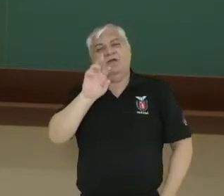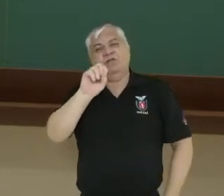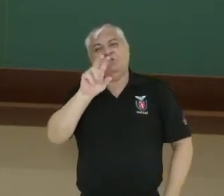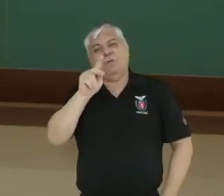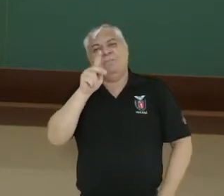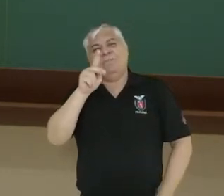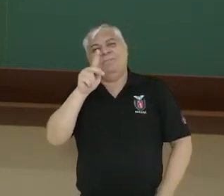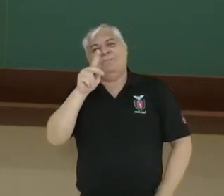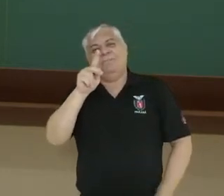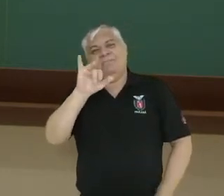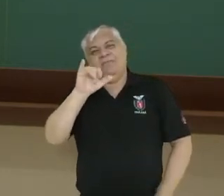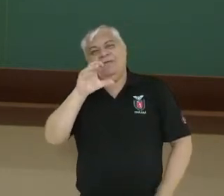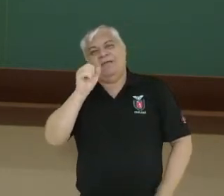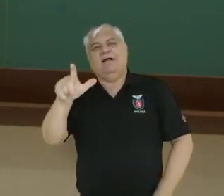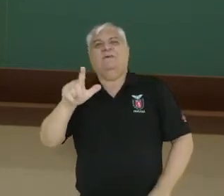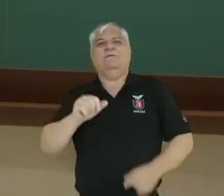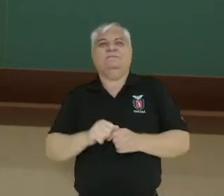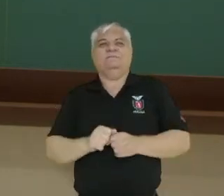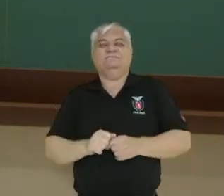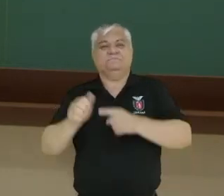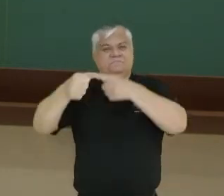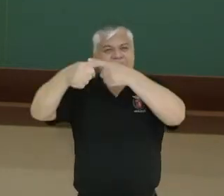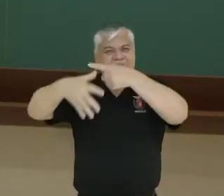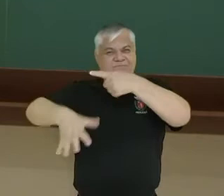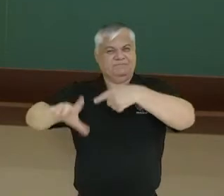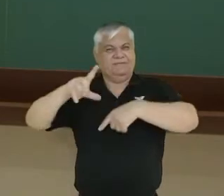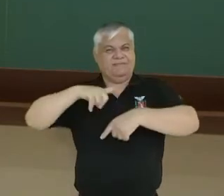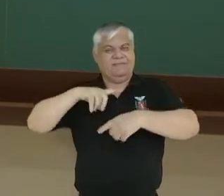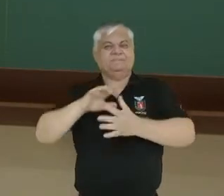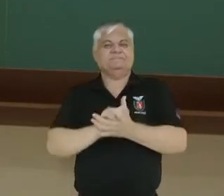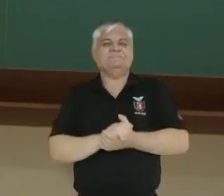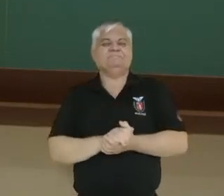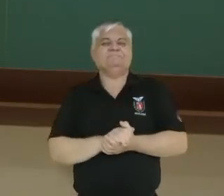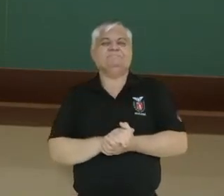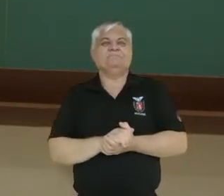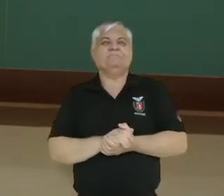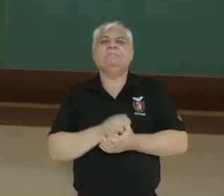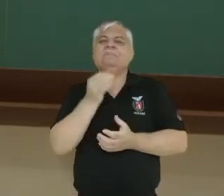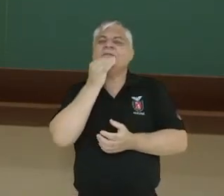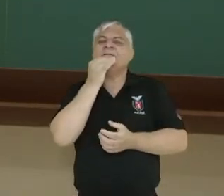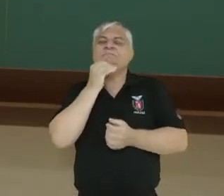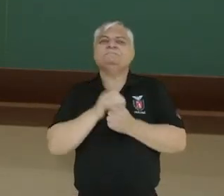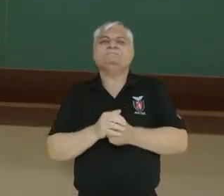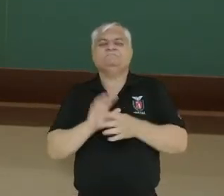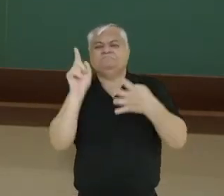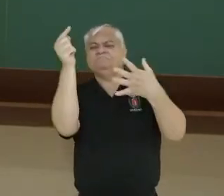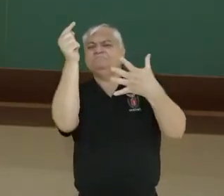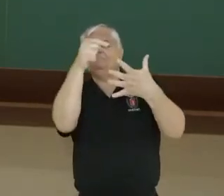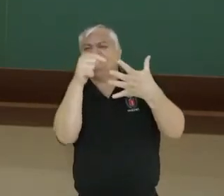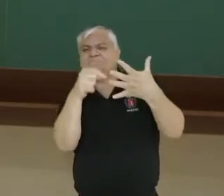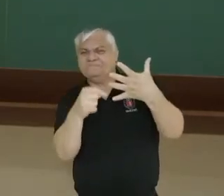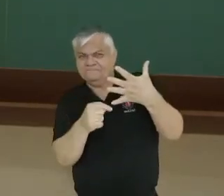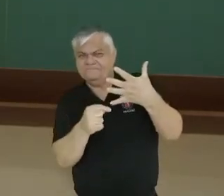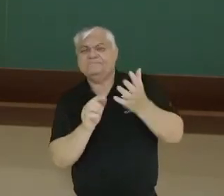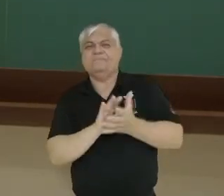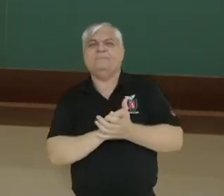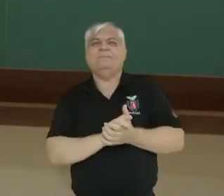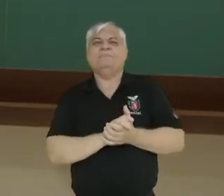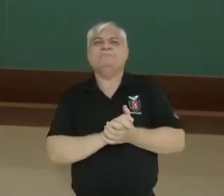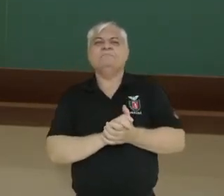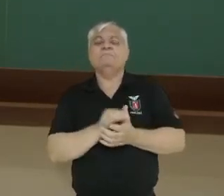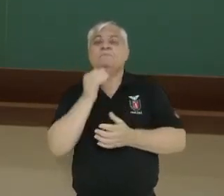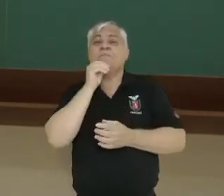essa característica dos climas ali do sudeste. E aí pensando um pouquinho em cada uma dessas partes, né? Na